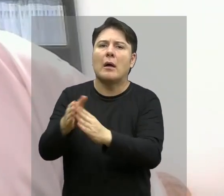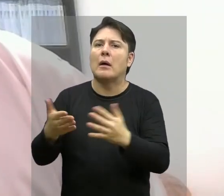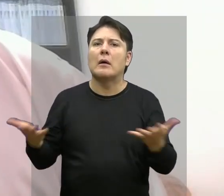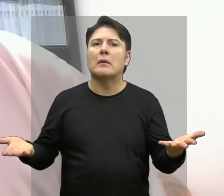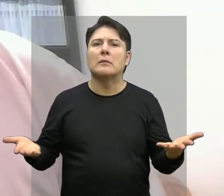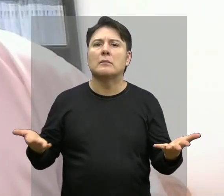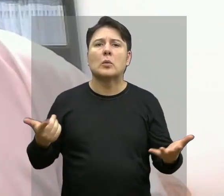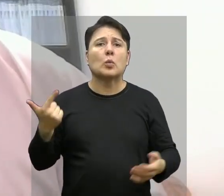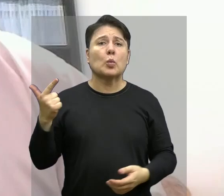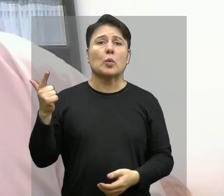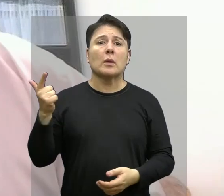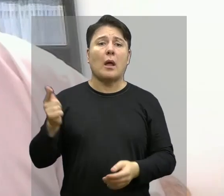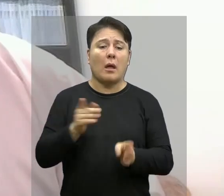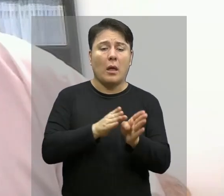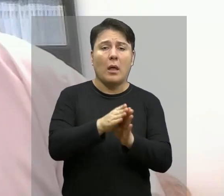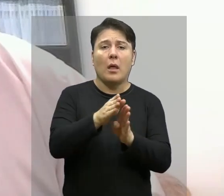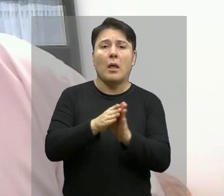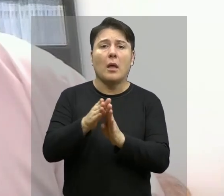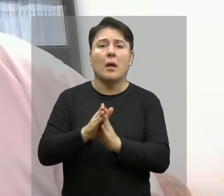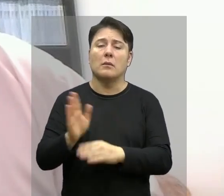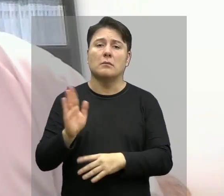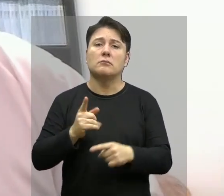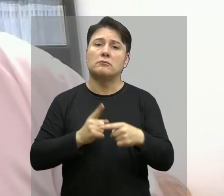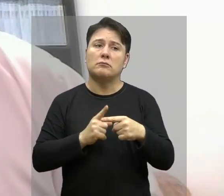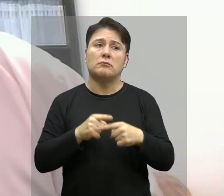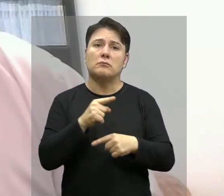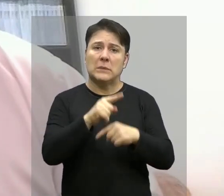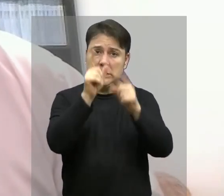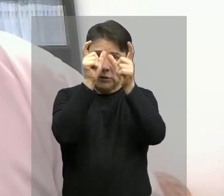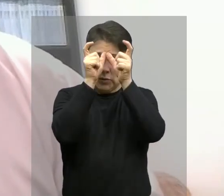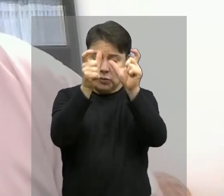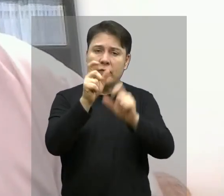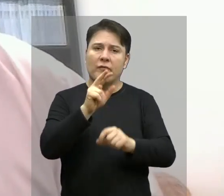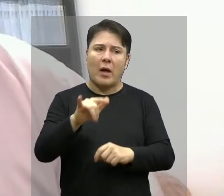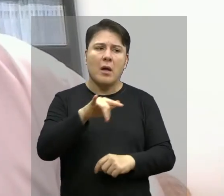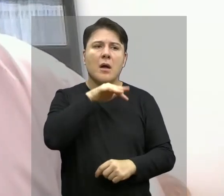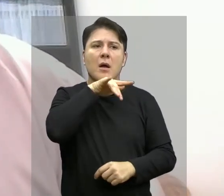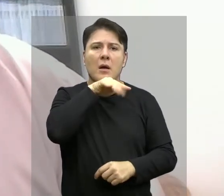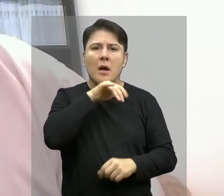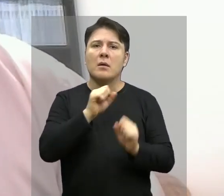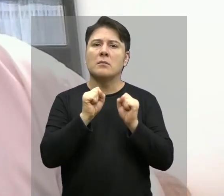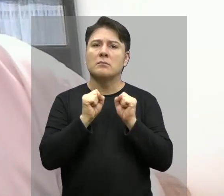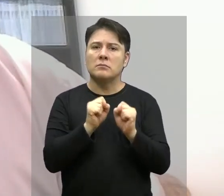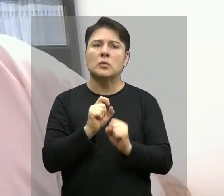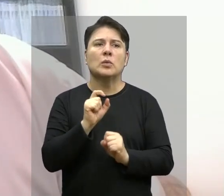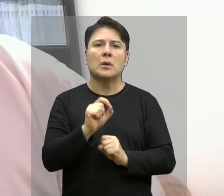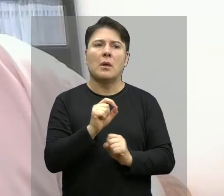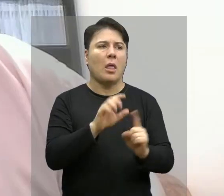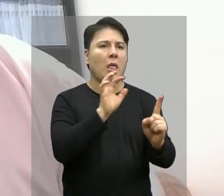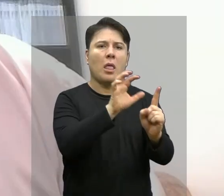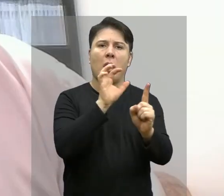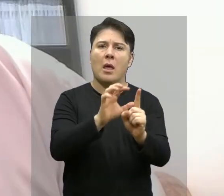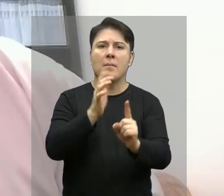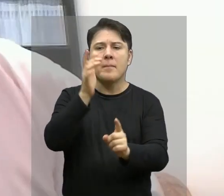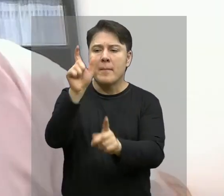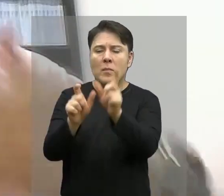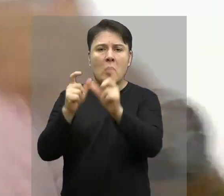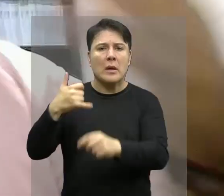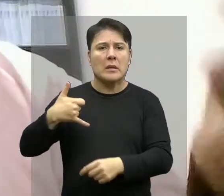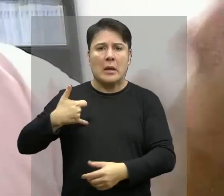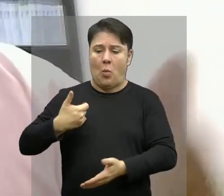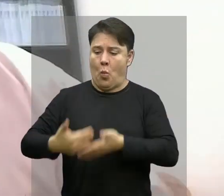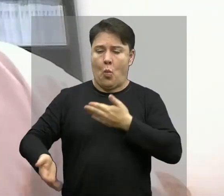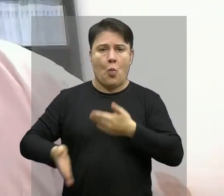pessoas e etc. Porque é um transtorno muito cruel, que pode acometer qualquer idade, qualquer,